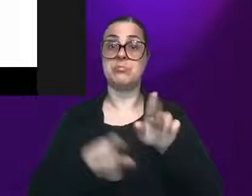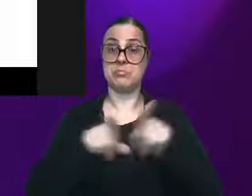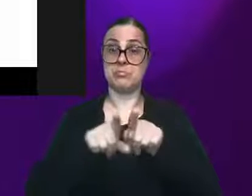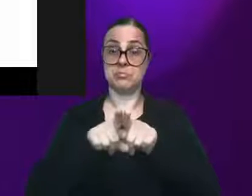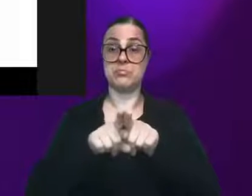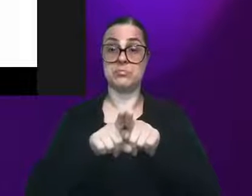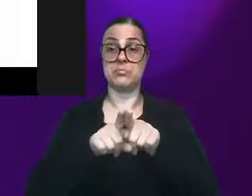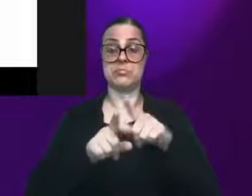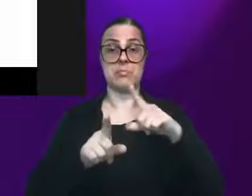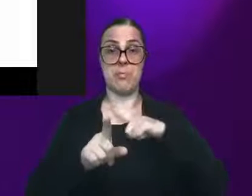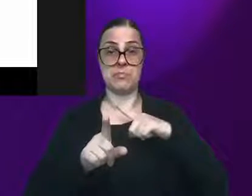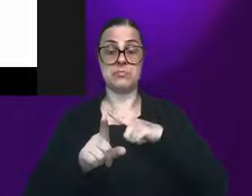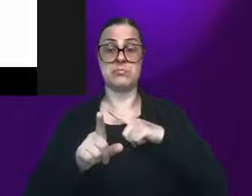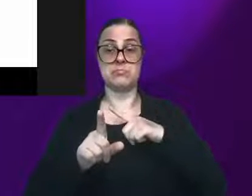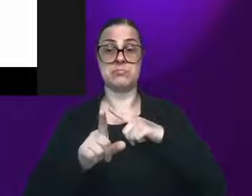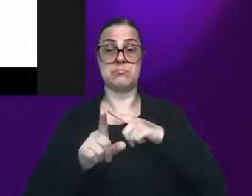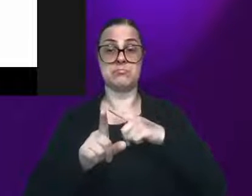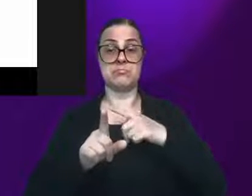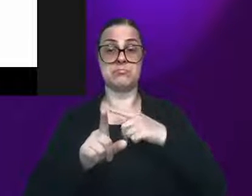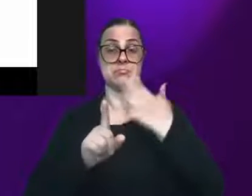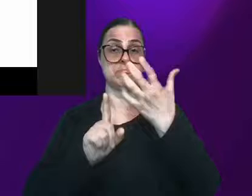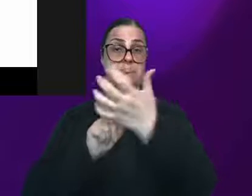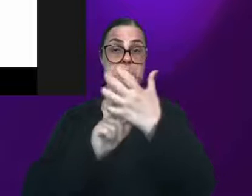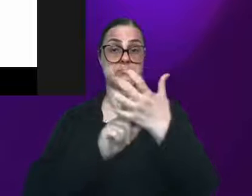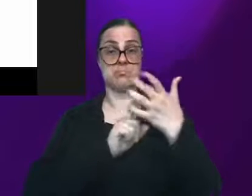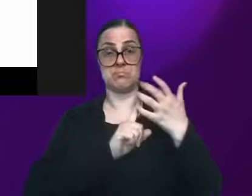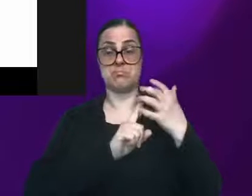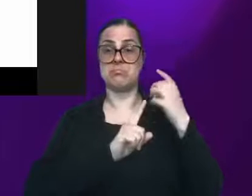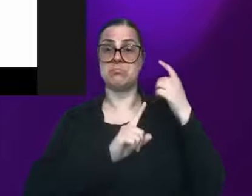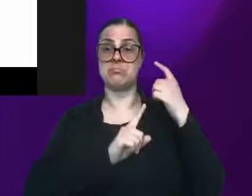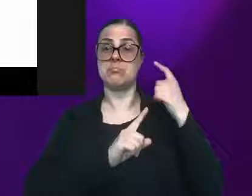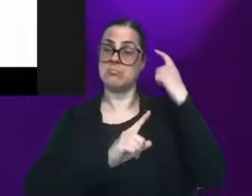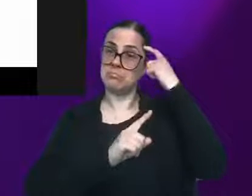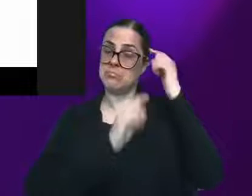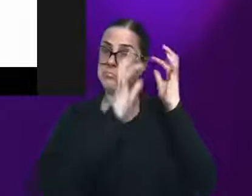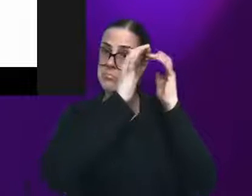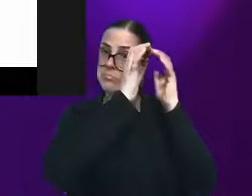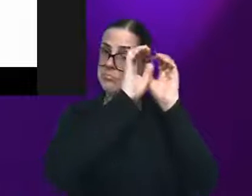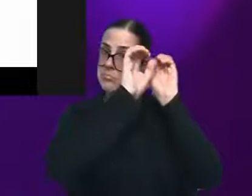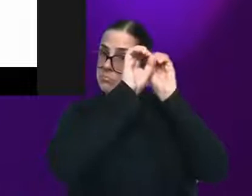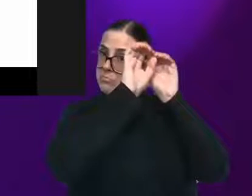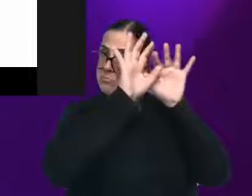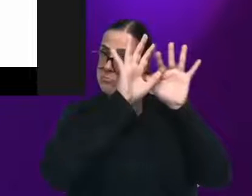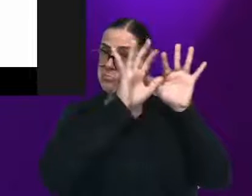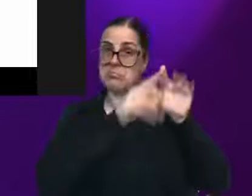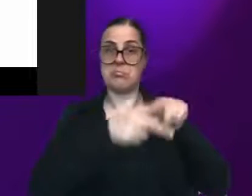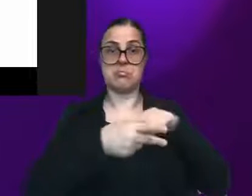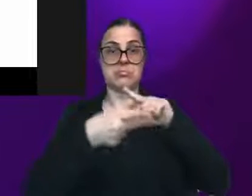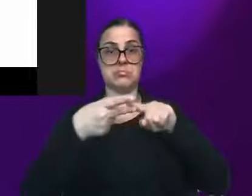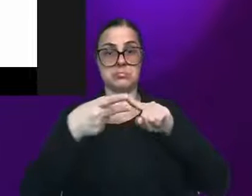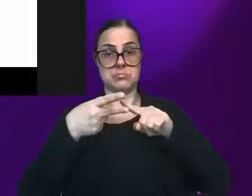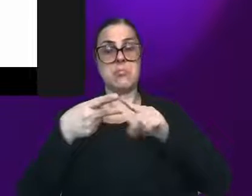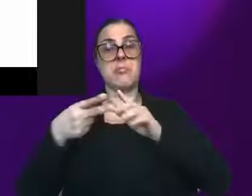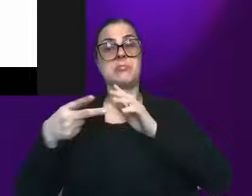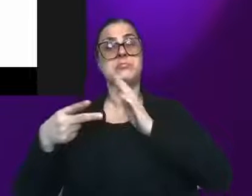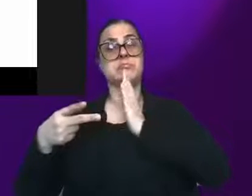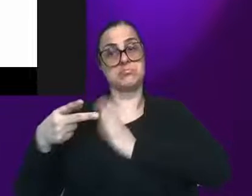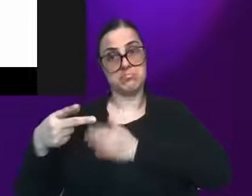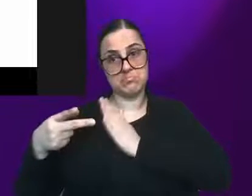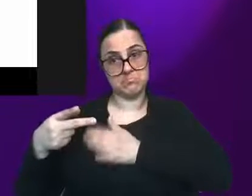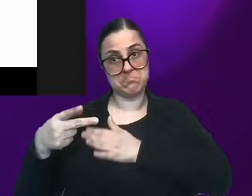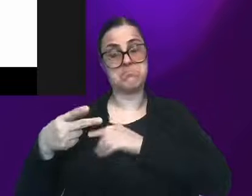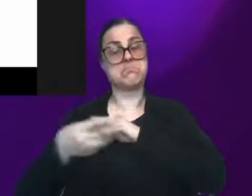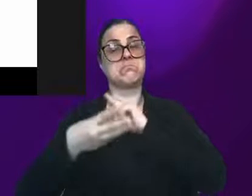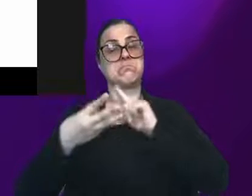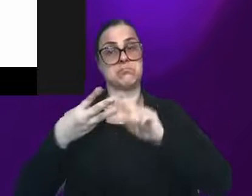com edema cerebral, edema miocárdico, congestão pulmonar, congestão